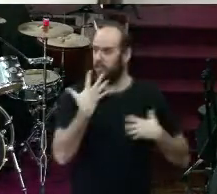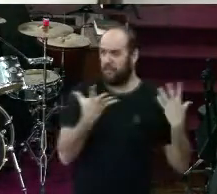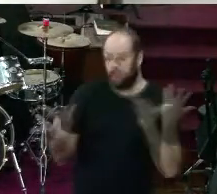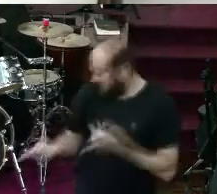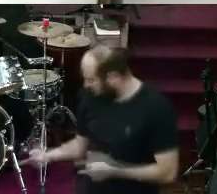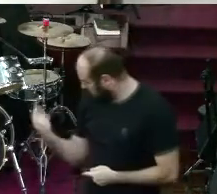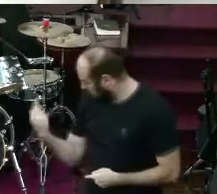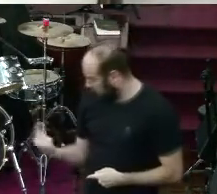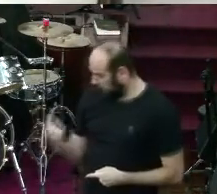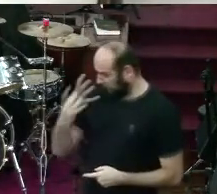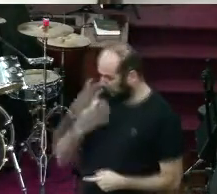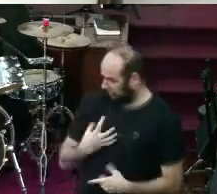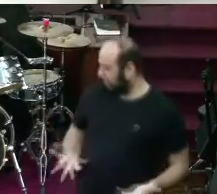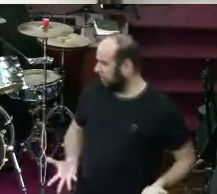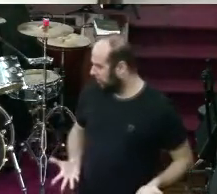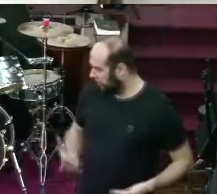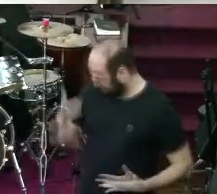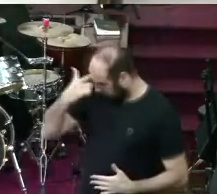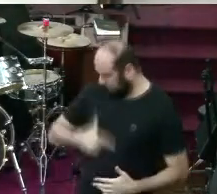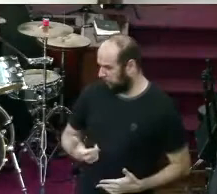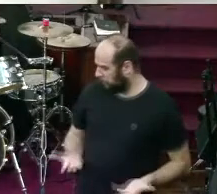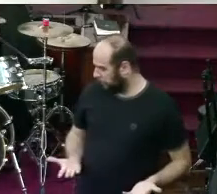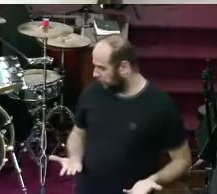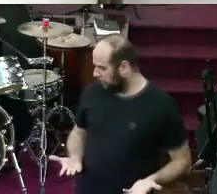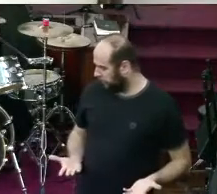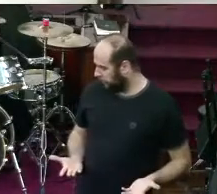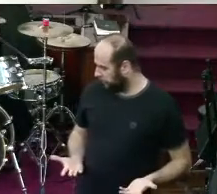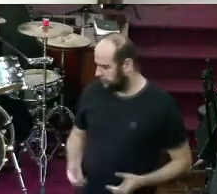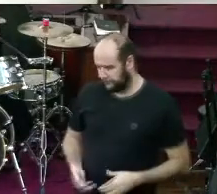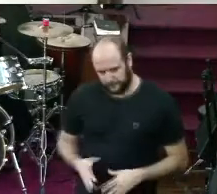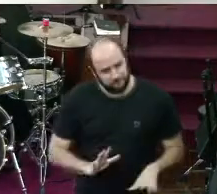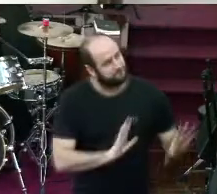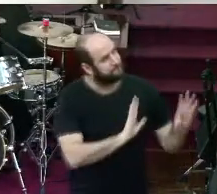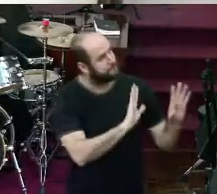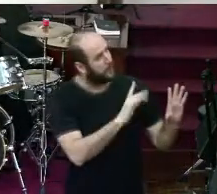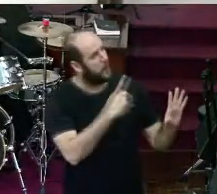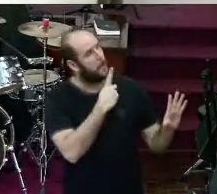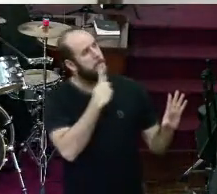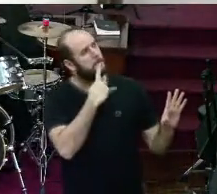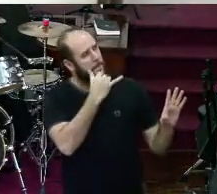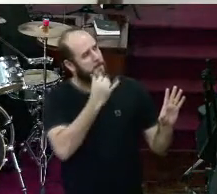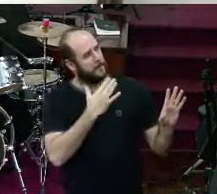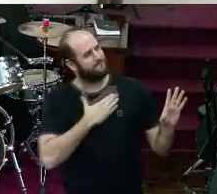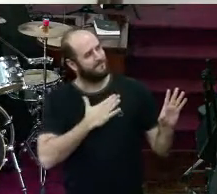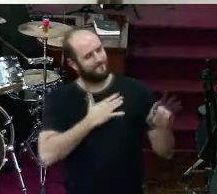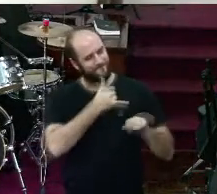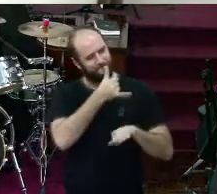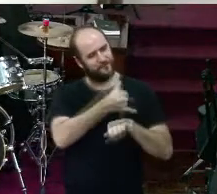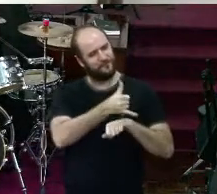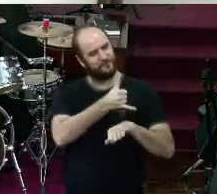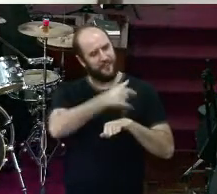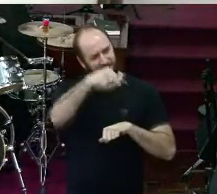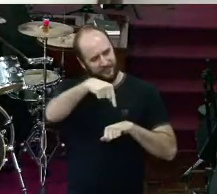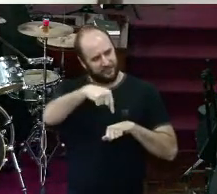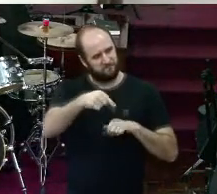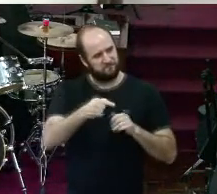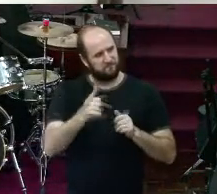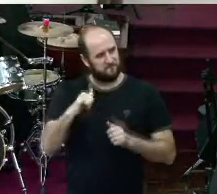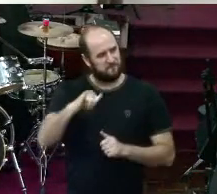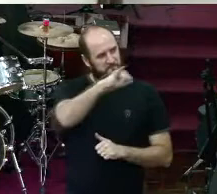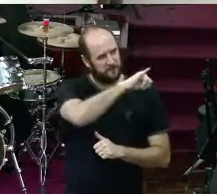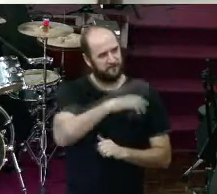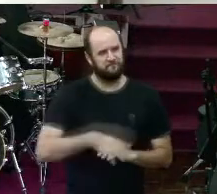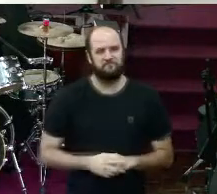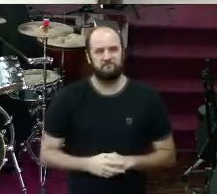está quietinho. Sabe por quê? O meu pai é o comandante deste avião.